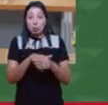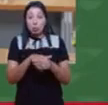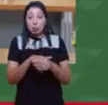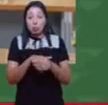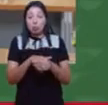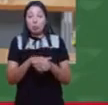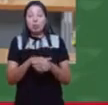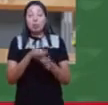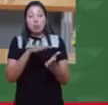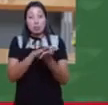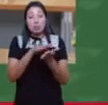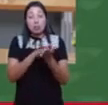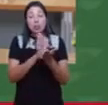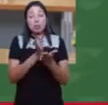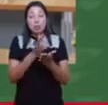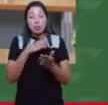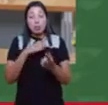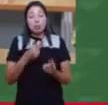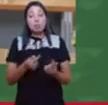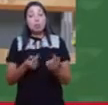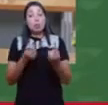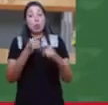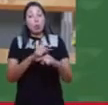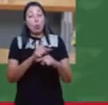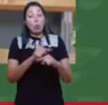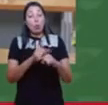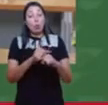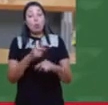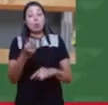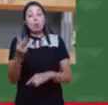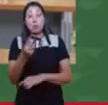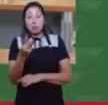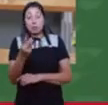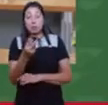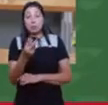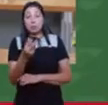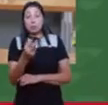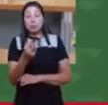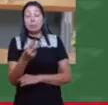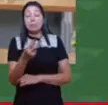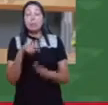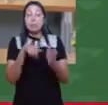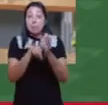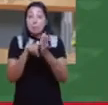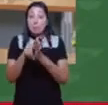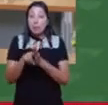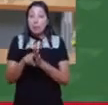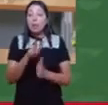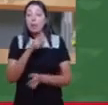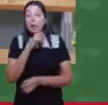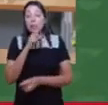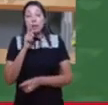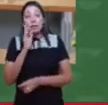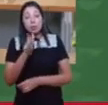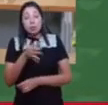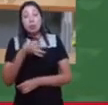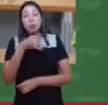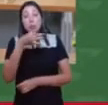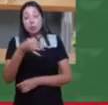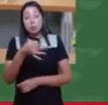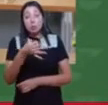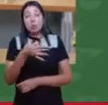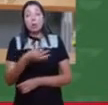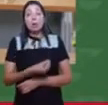é o distritão. Já temos posição clara contra as duas questões. A Gleisi já fez um comentário sobre